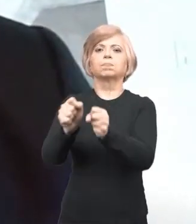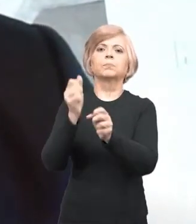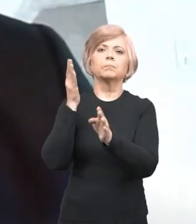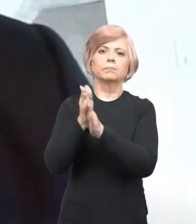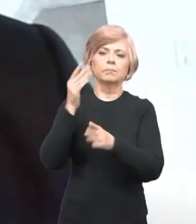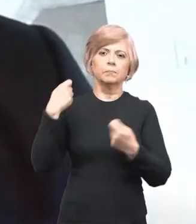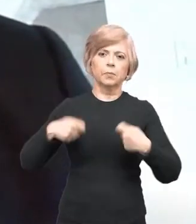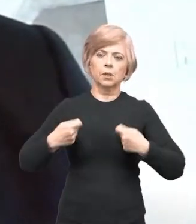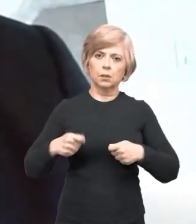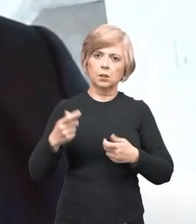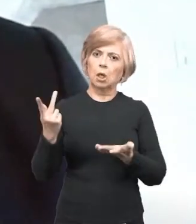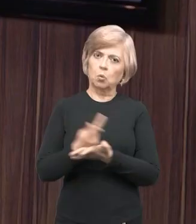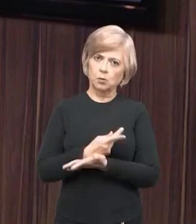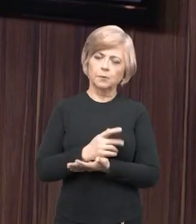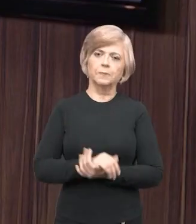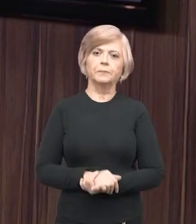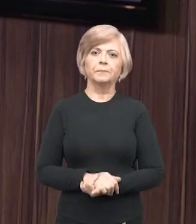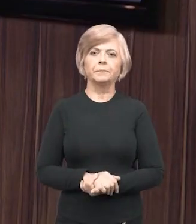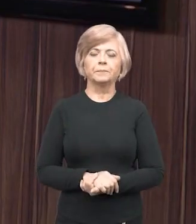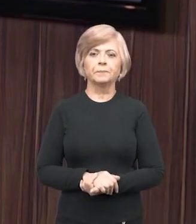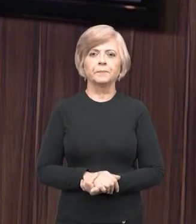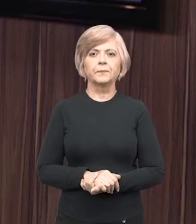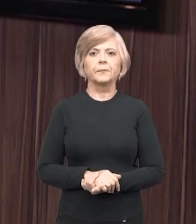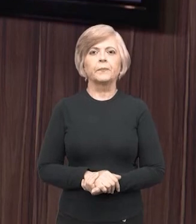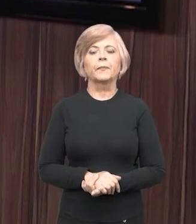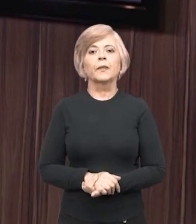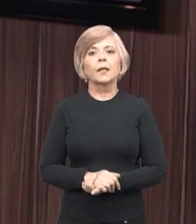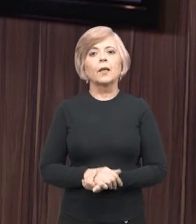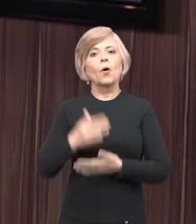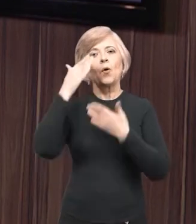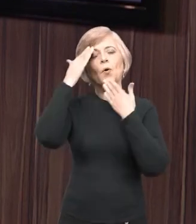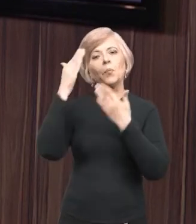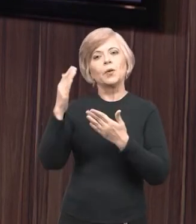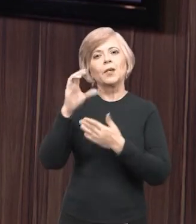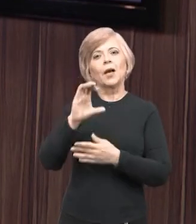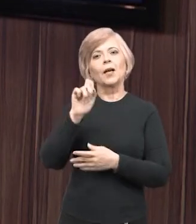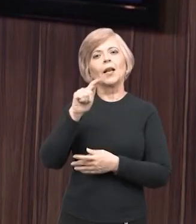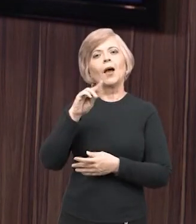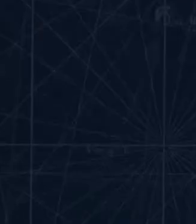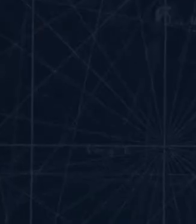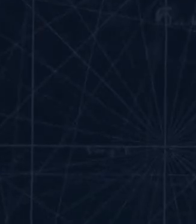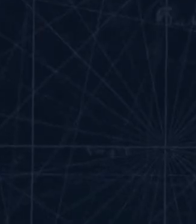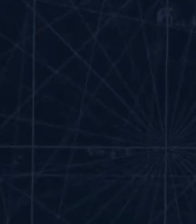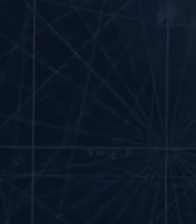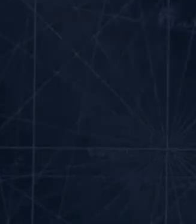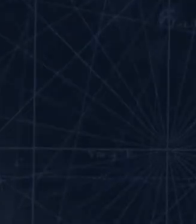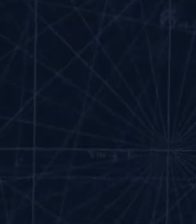eventualmente venham executar. Muito obrigada, doutor Cláudio Cardoso.